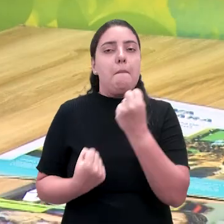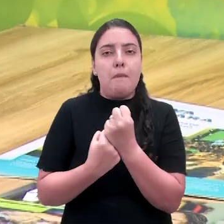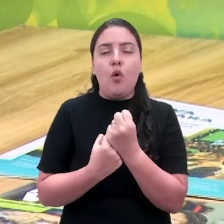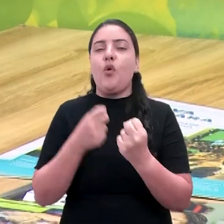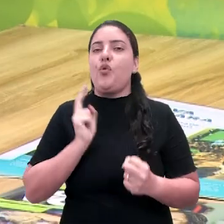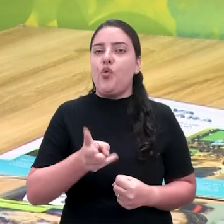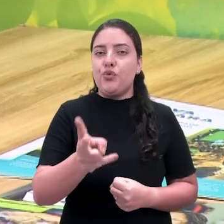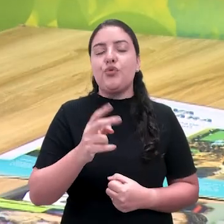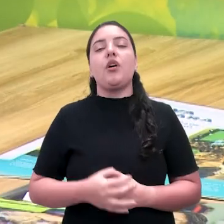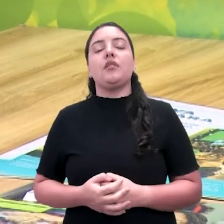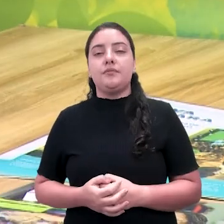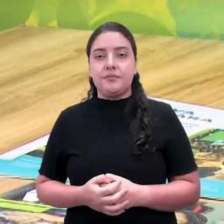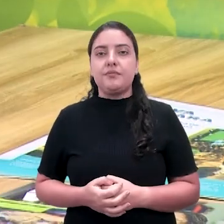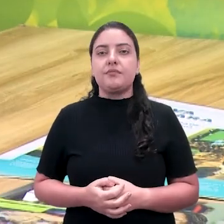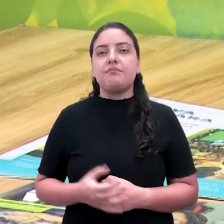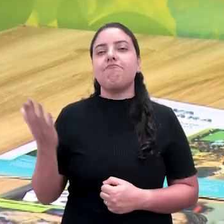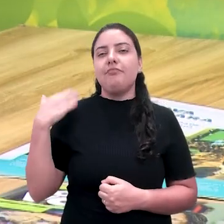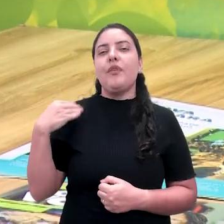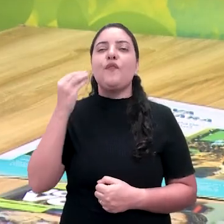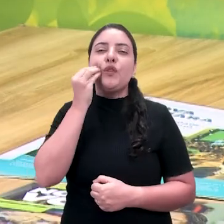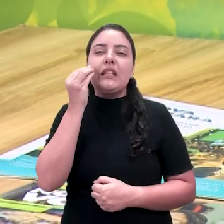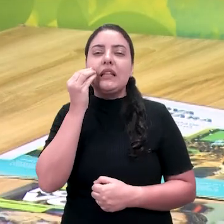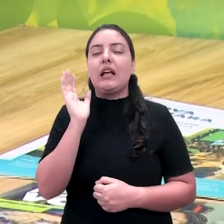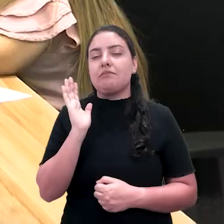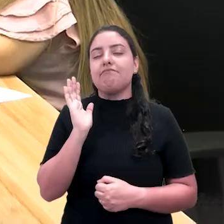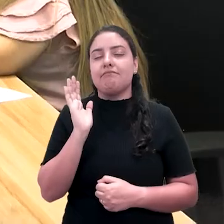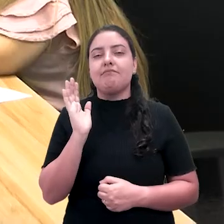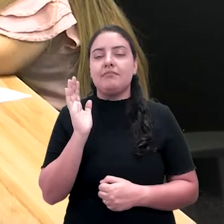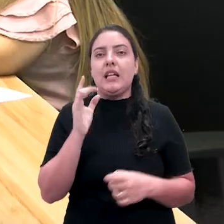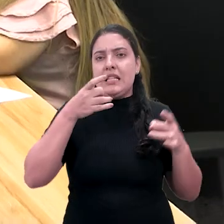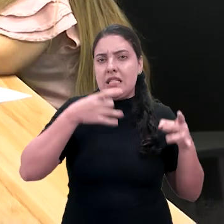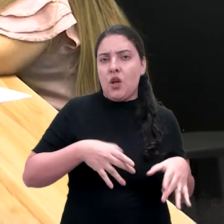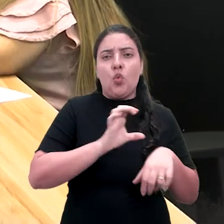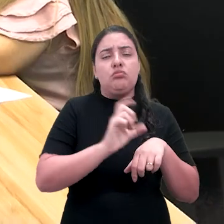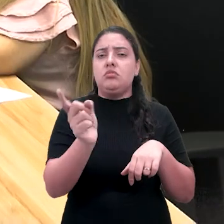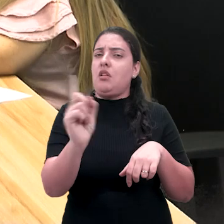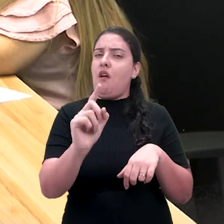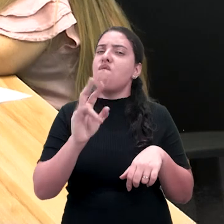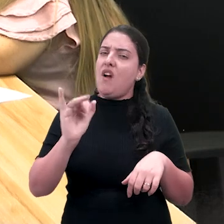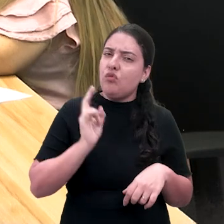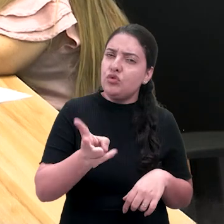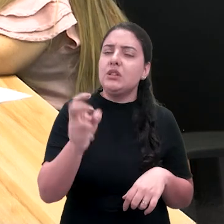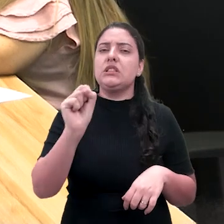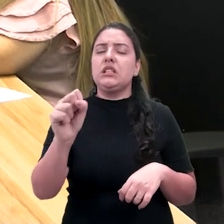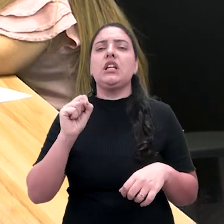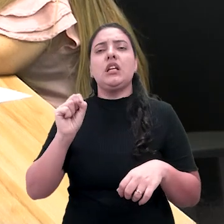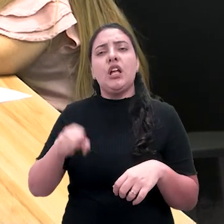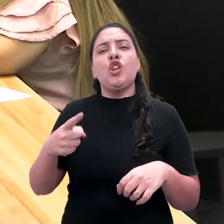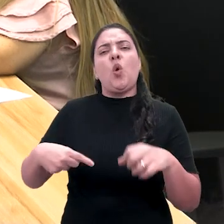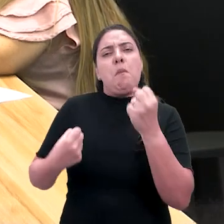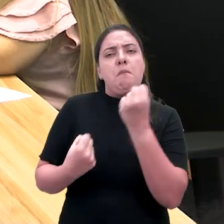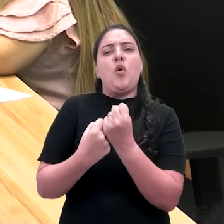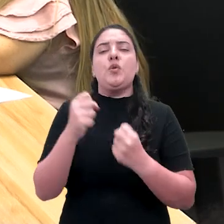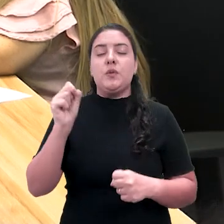para eu continuar. Na época eu disse, eu vou tentar... Eu vou desistir. Não, não vai. A gente tá aqui, a gente vai